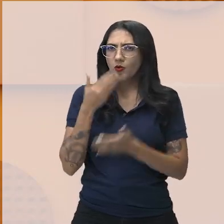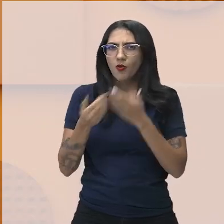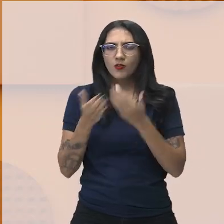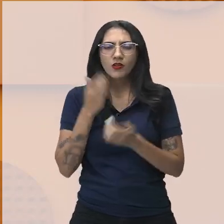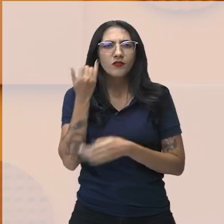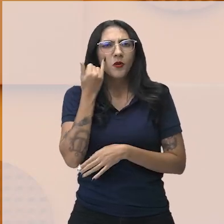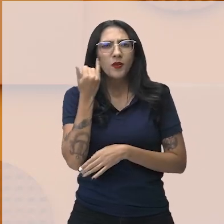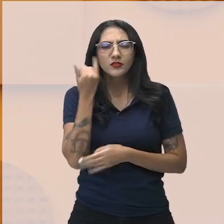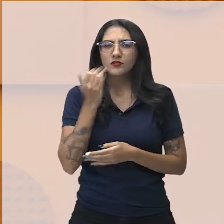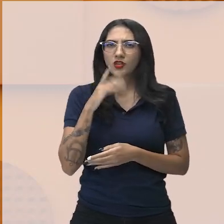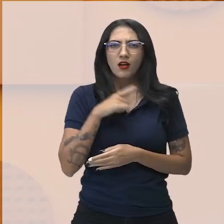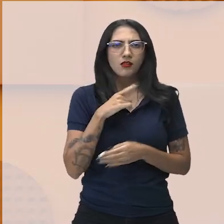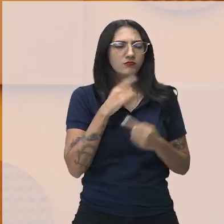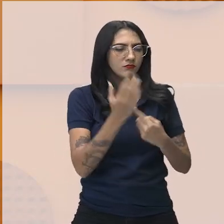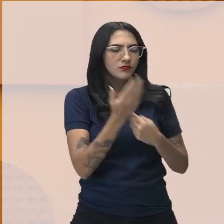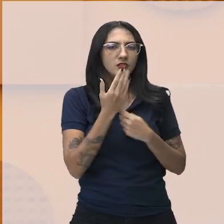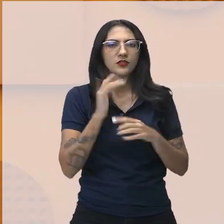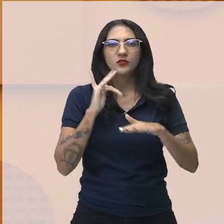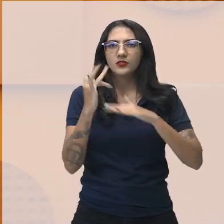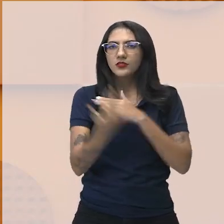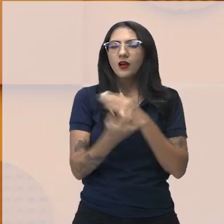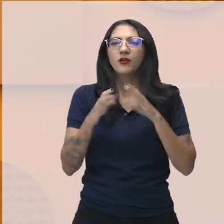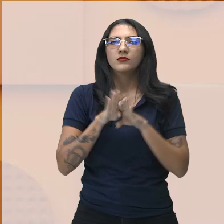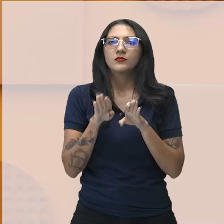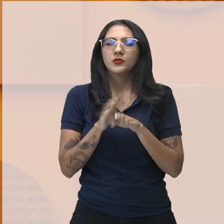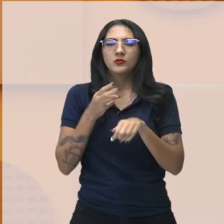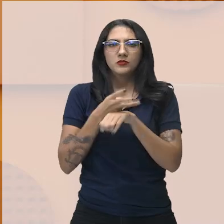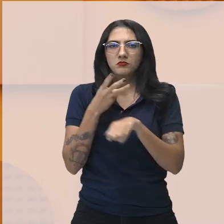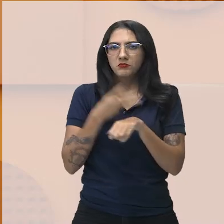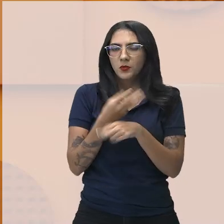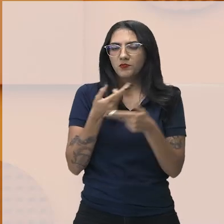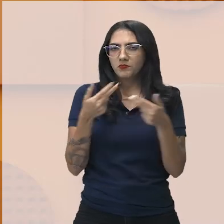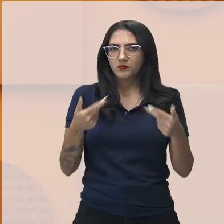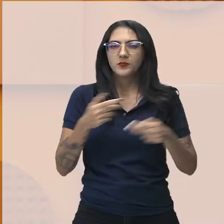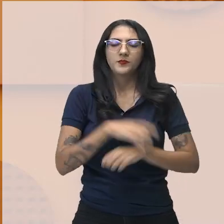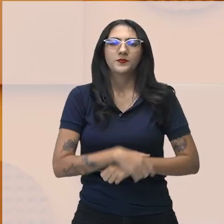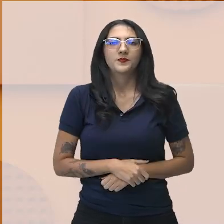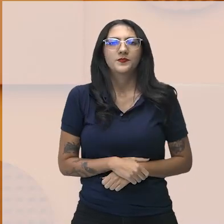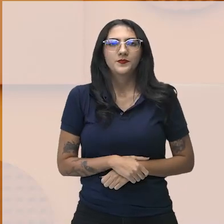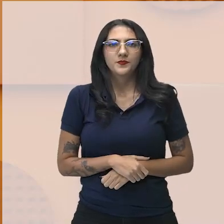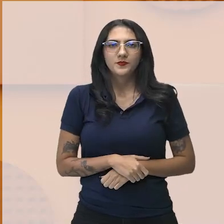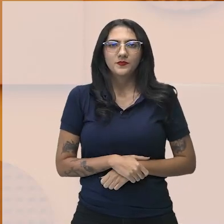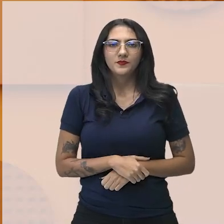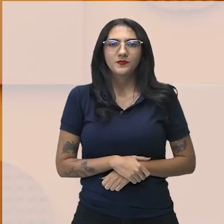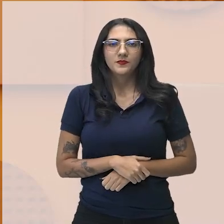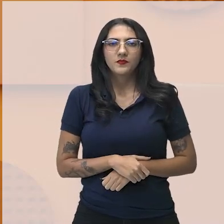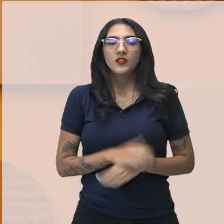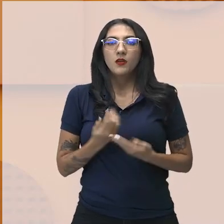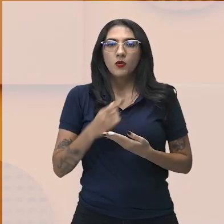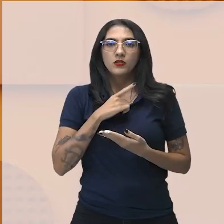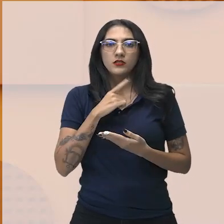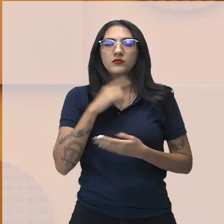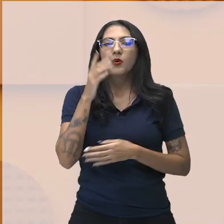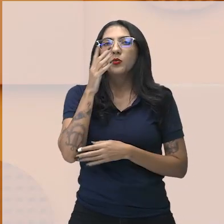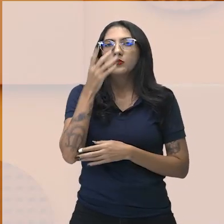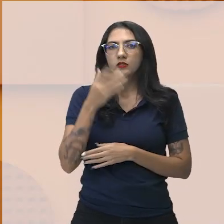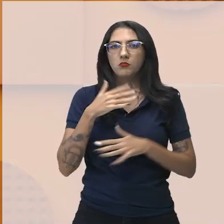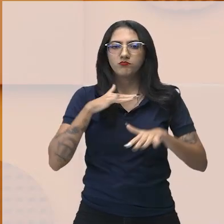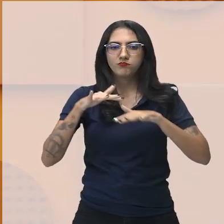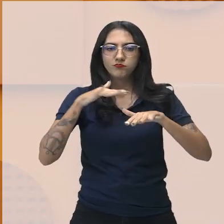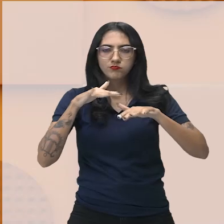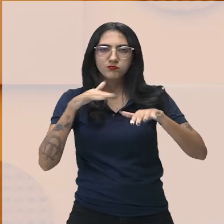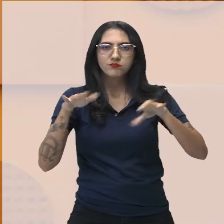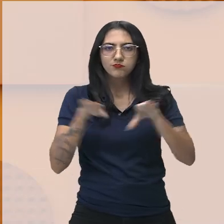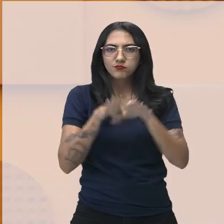fica sabendo ali pelas redes sociais, pelo WhatsApp e outros. Para vocês terem uma ideia, teve recentemente um terremoto de magnitude muito